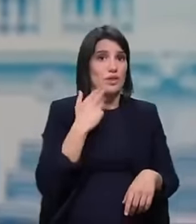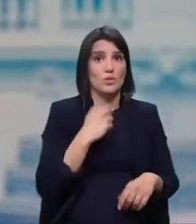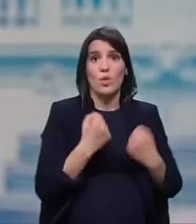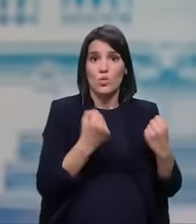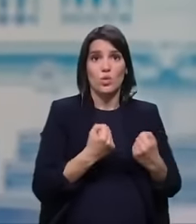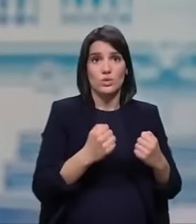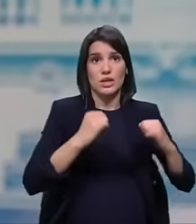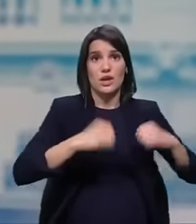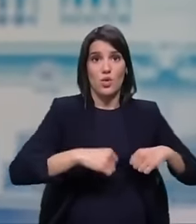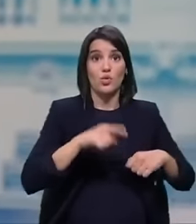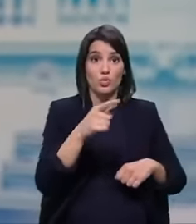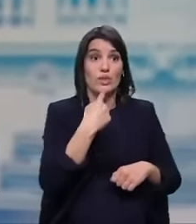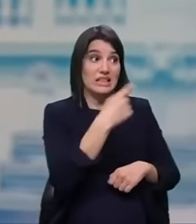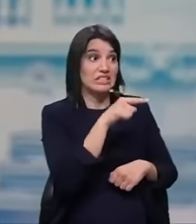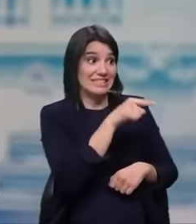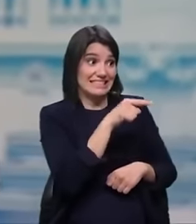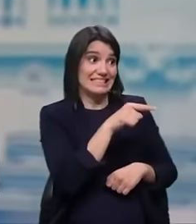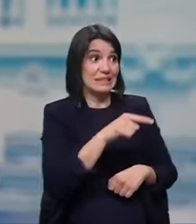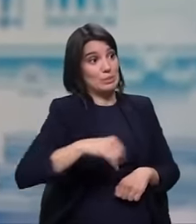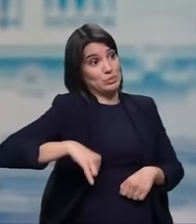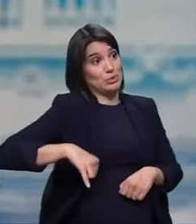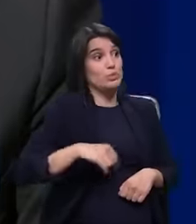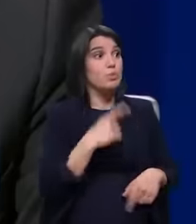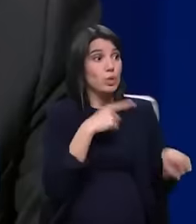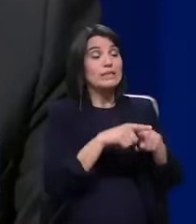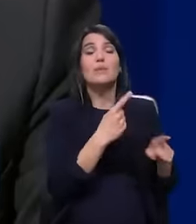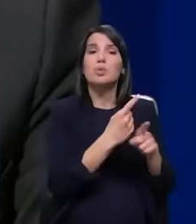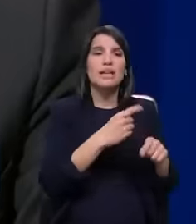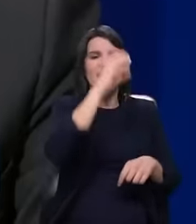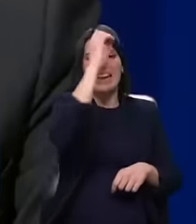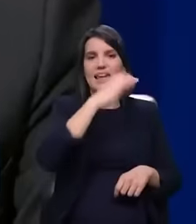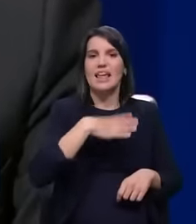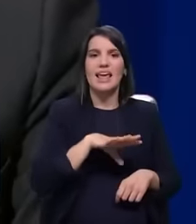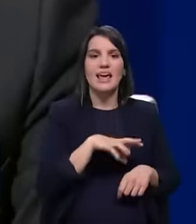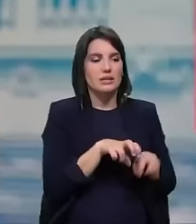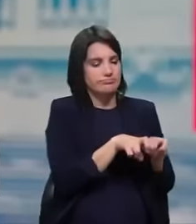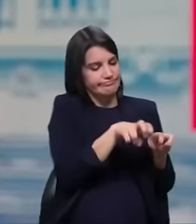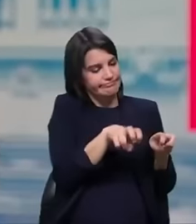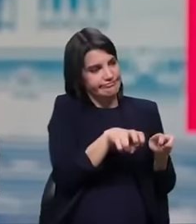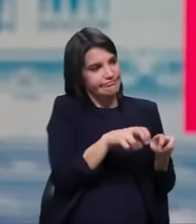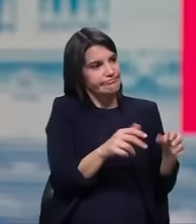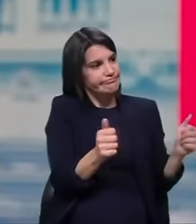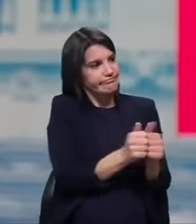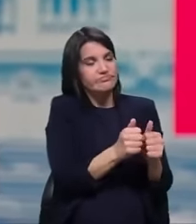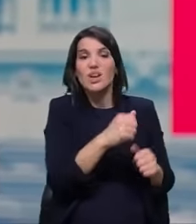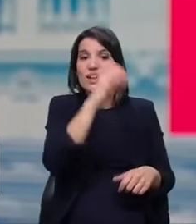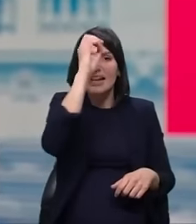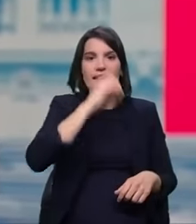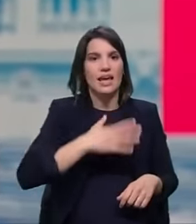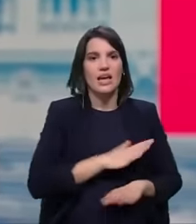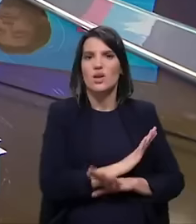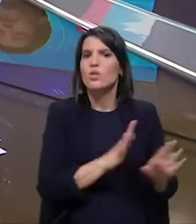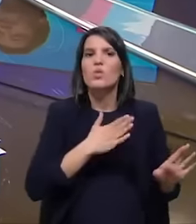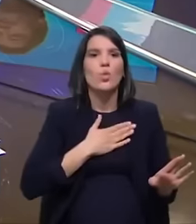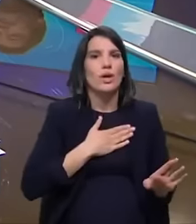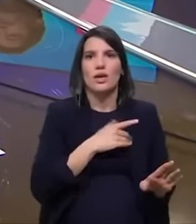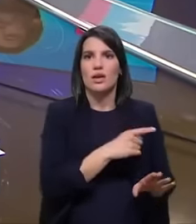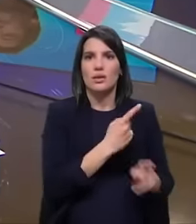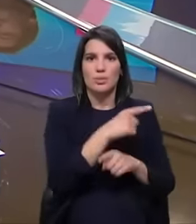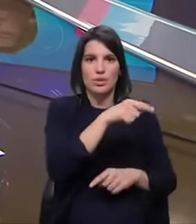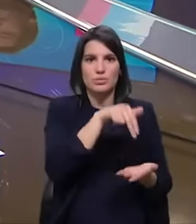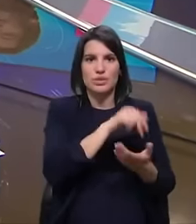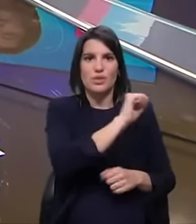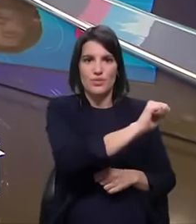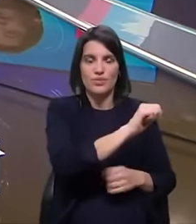acordo a quem chama prostituta política é porque somos contra o sistema. É porque ninguém se quer sentar ao seu lado. Ainda bem. E ninguém se quer sentar ao seu lado por causa das suas posições